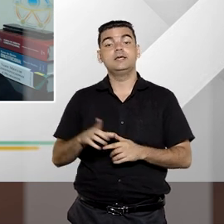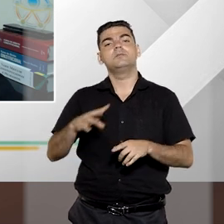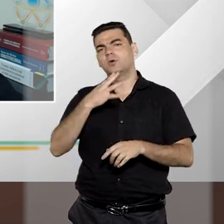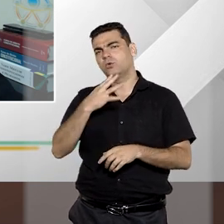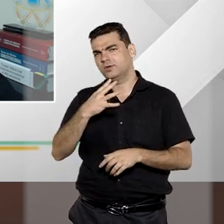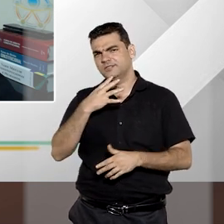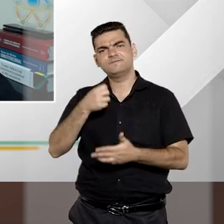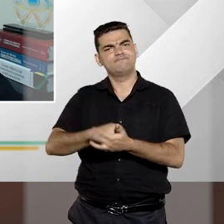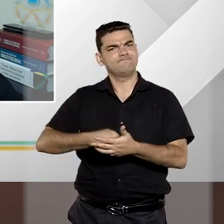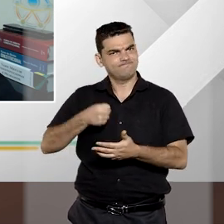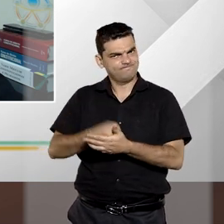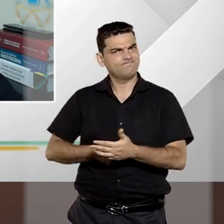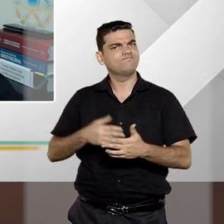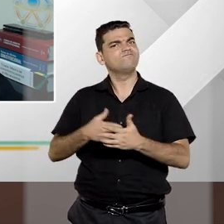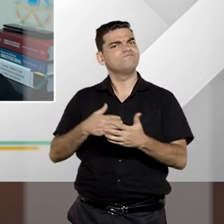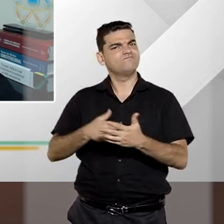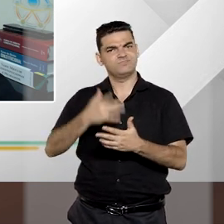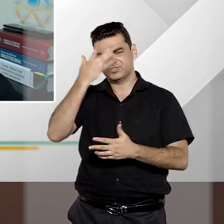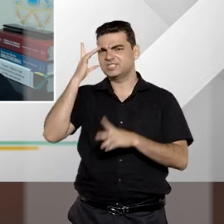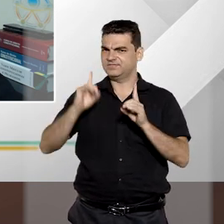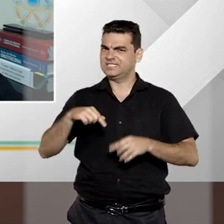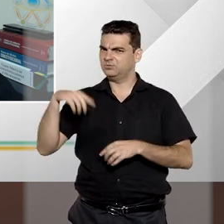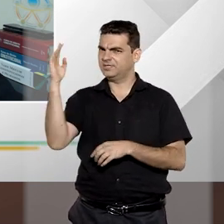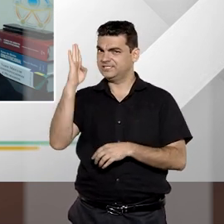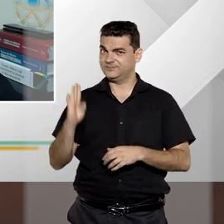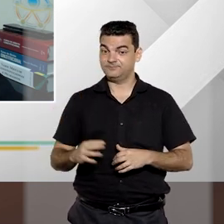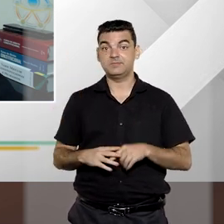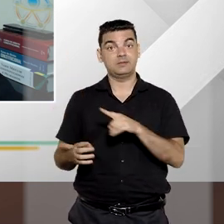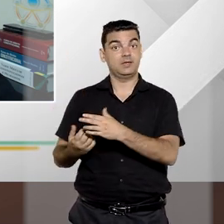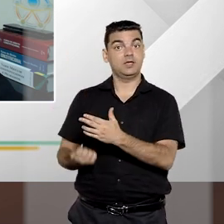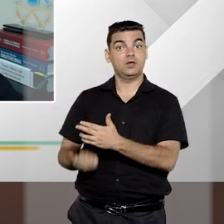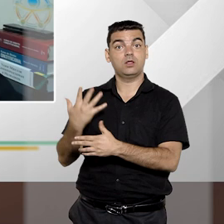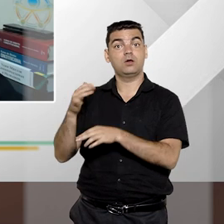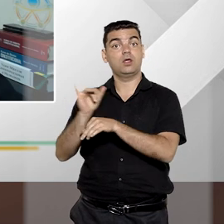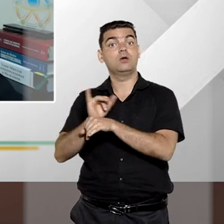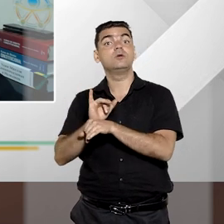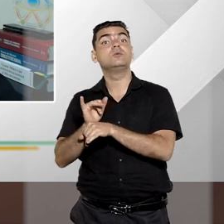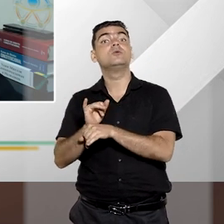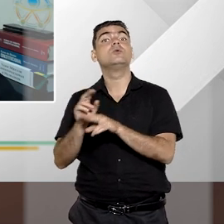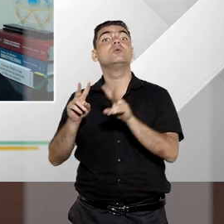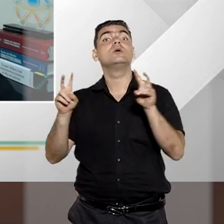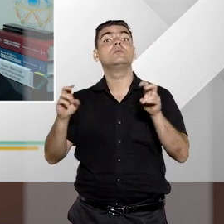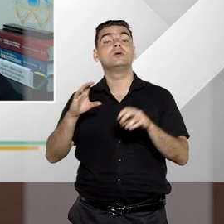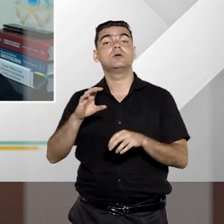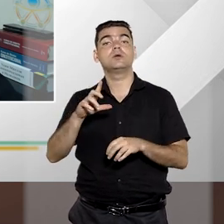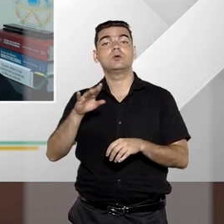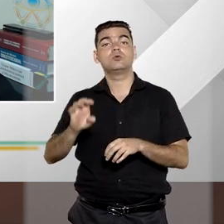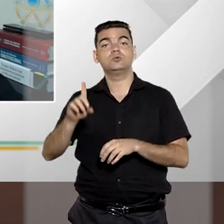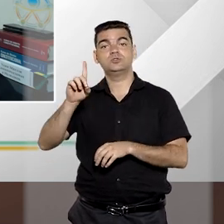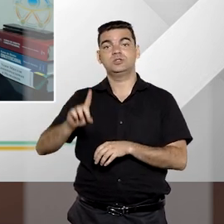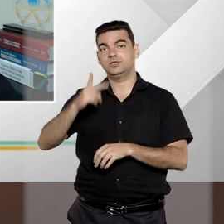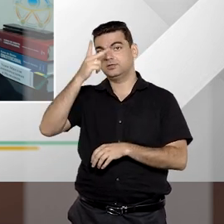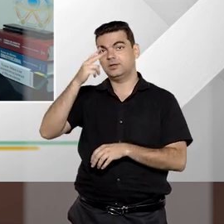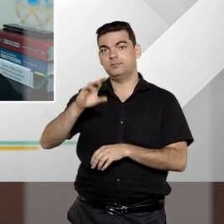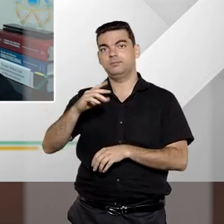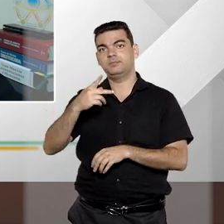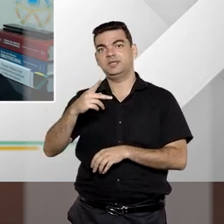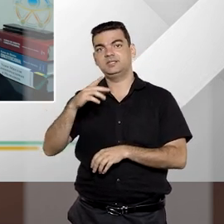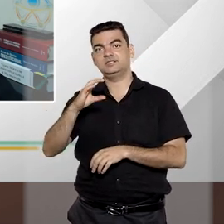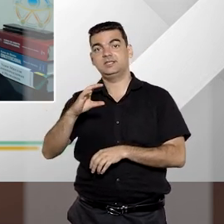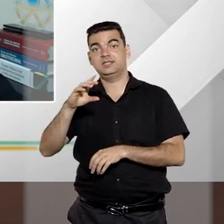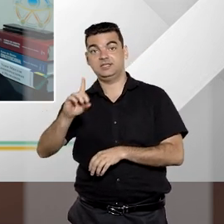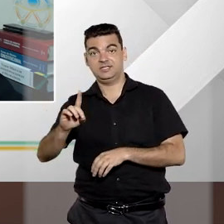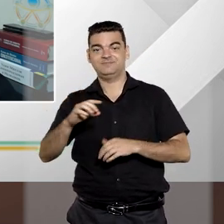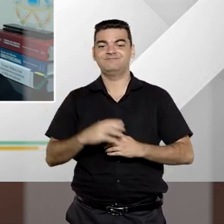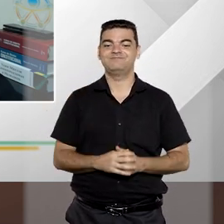profundo dos desafios da pessoa com deficiência no Brasil e é criador do canal no YouTube Clube dos Direitos da PCD. Doutor